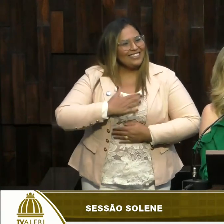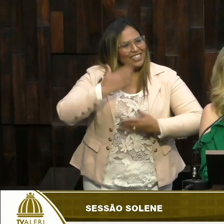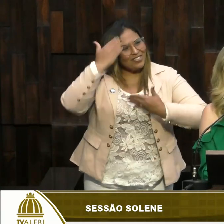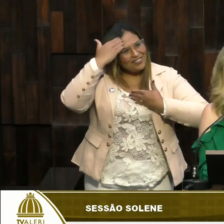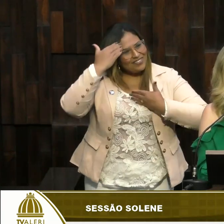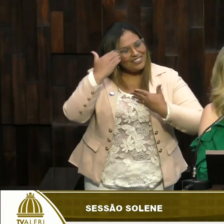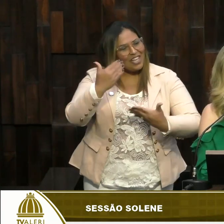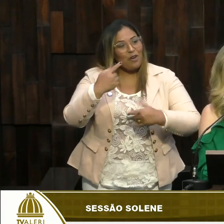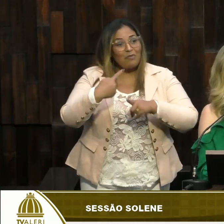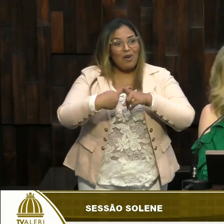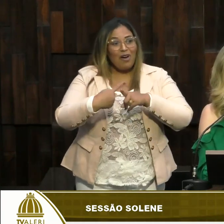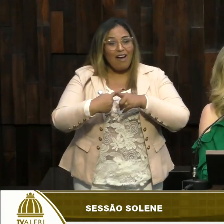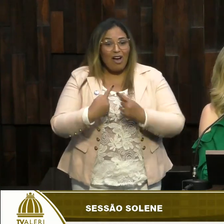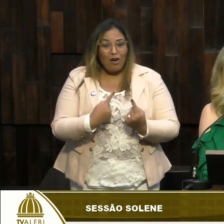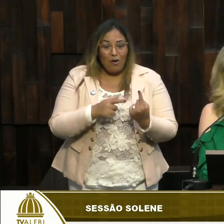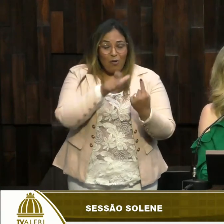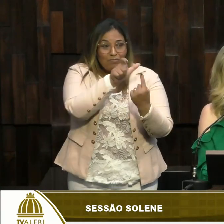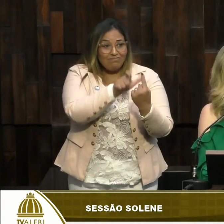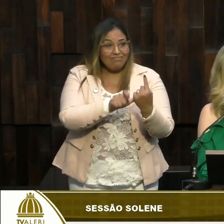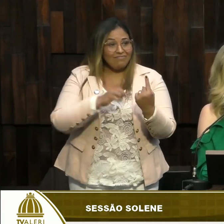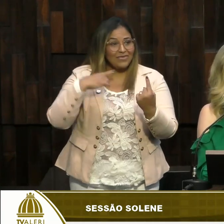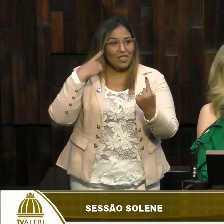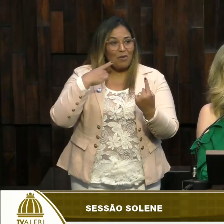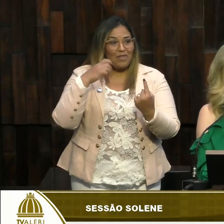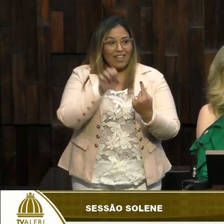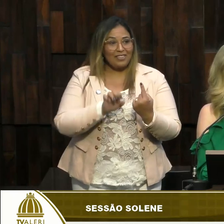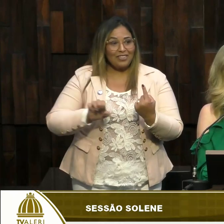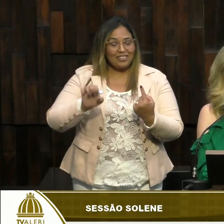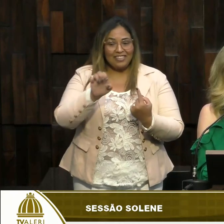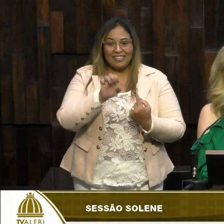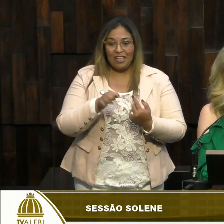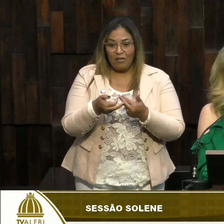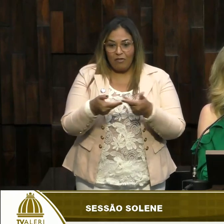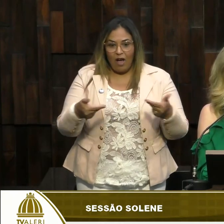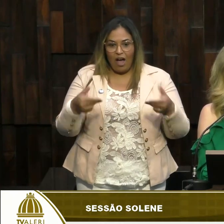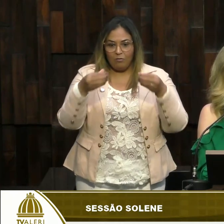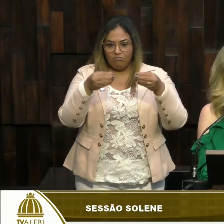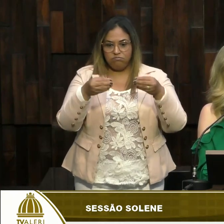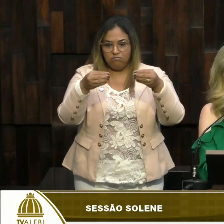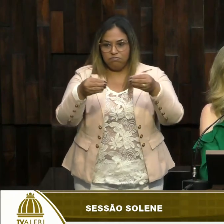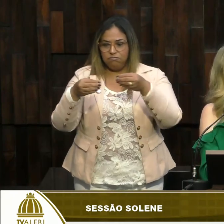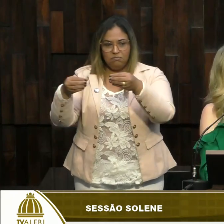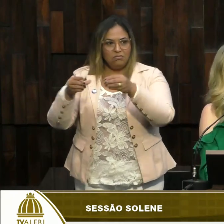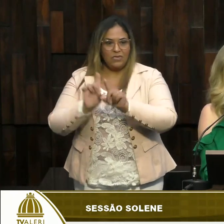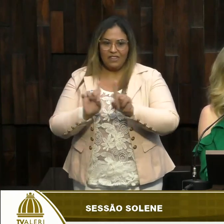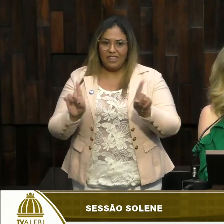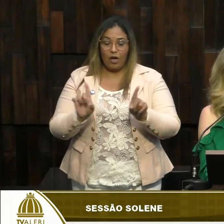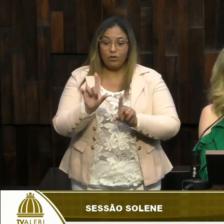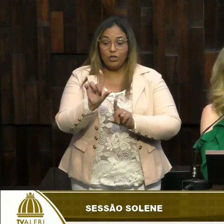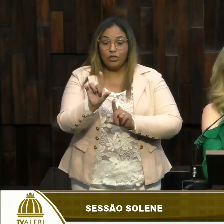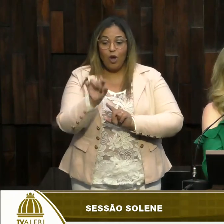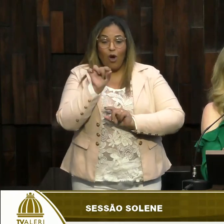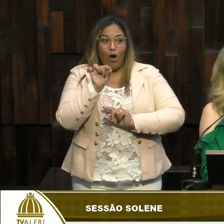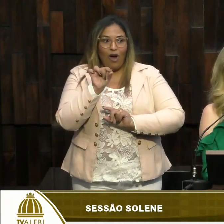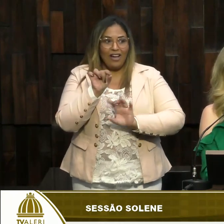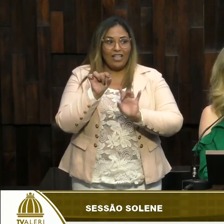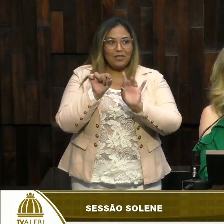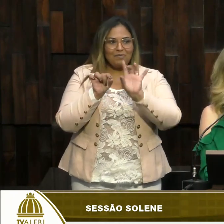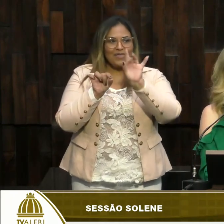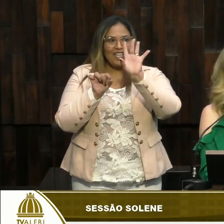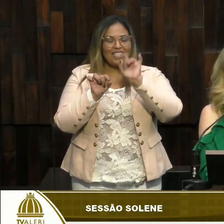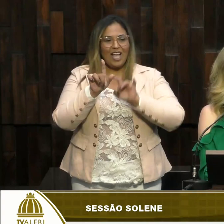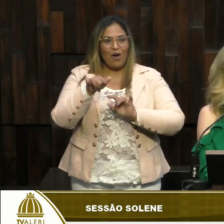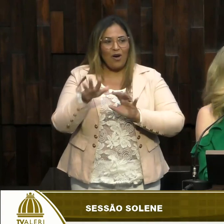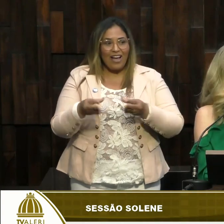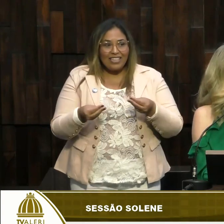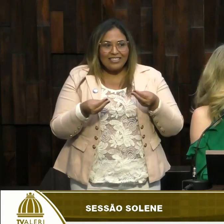um deputado estadual, ele não tem muitas moções, tá? Ele escolhe muito a quem